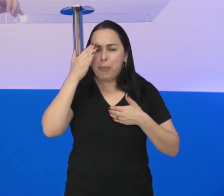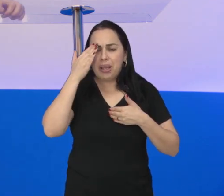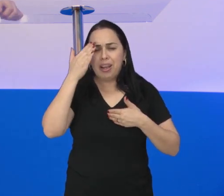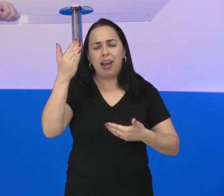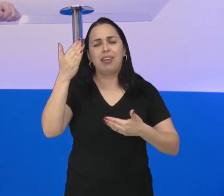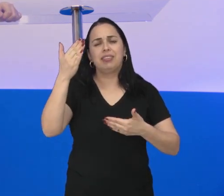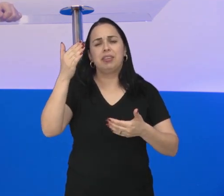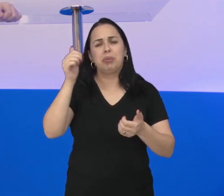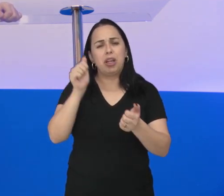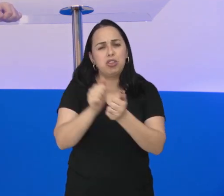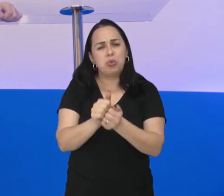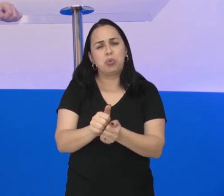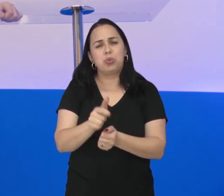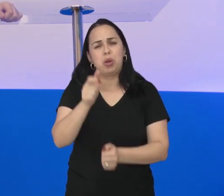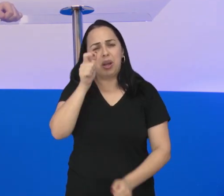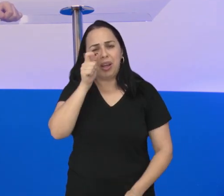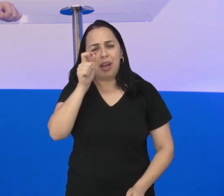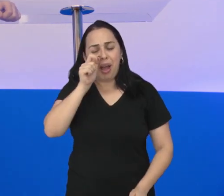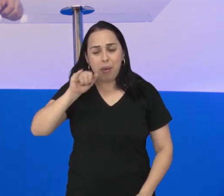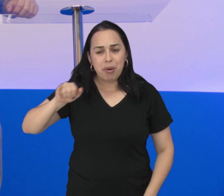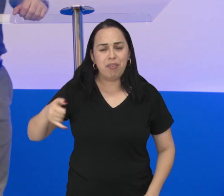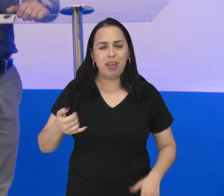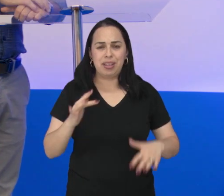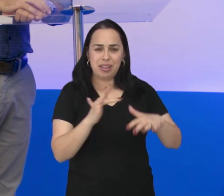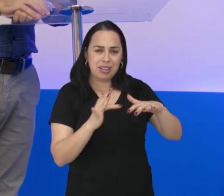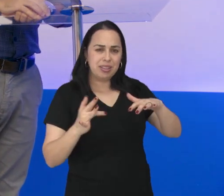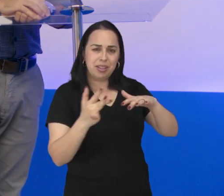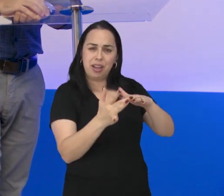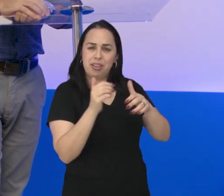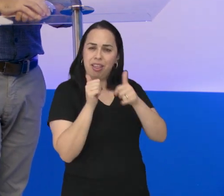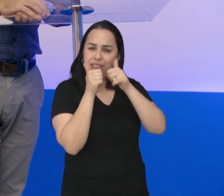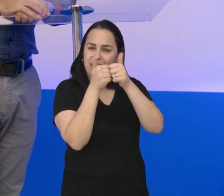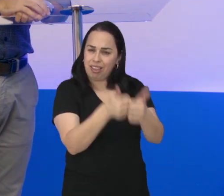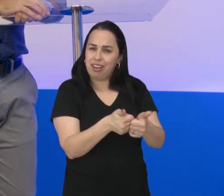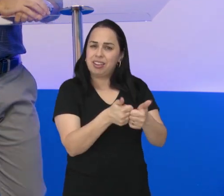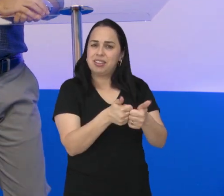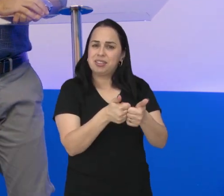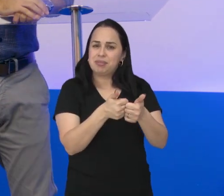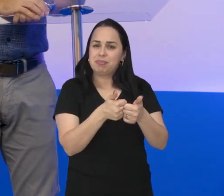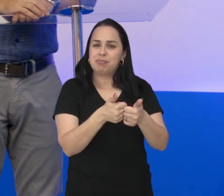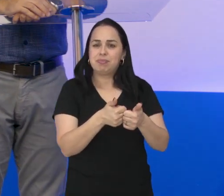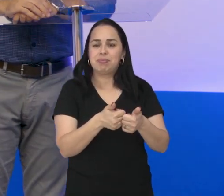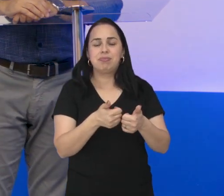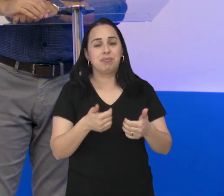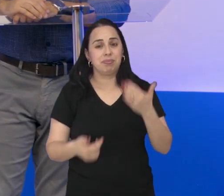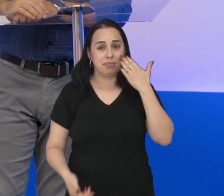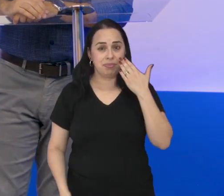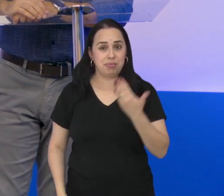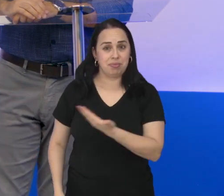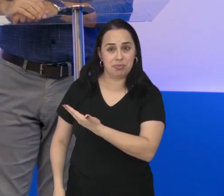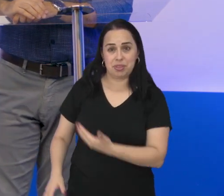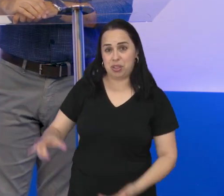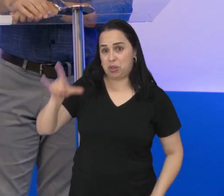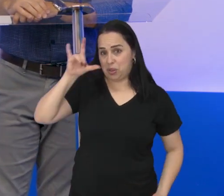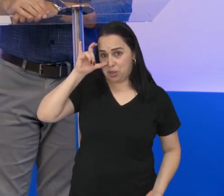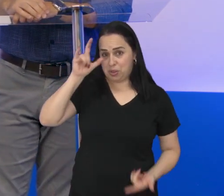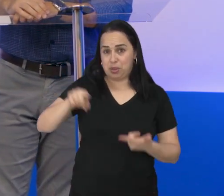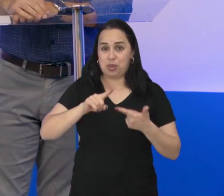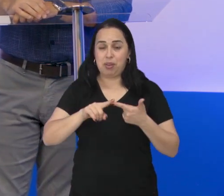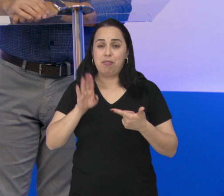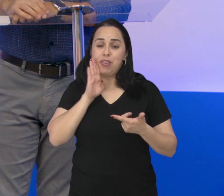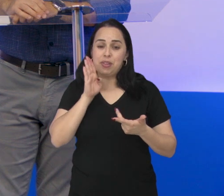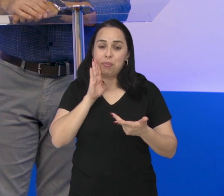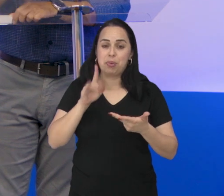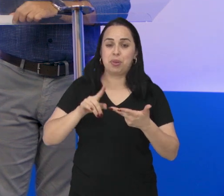Muito obrigado pela companhia. Aproveita e segue a gente nos nossos canais, nas nossas redes sociais. O nosso Instagram, YouTube